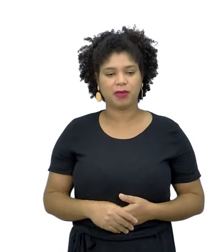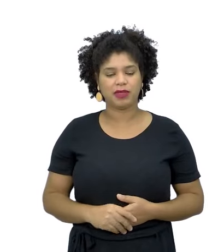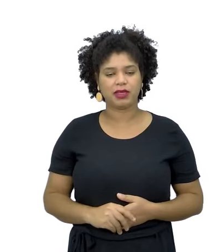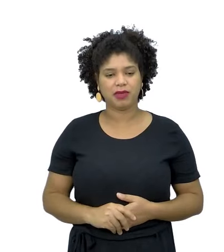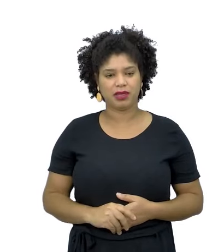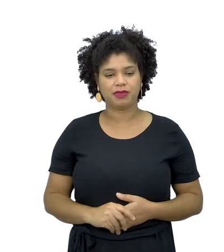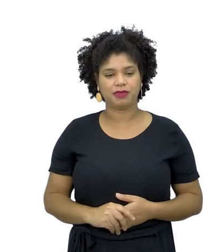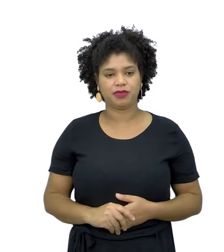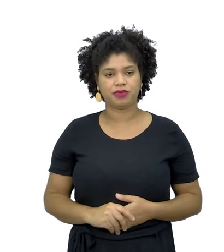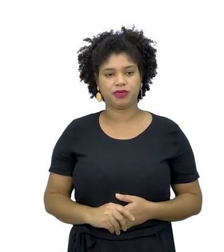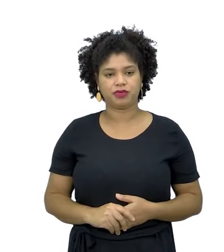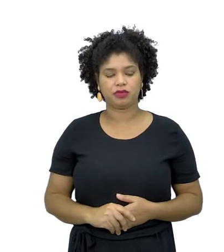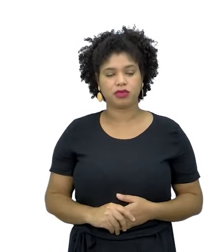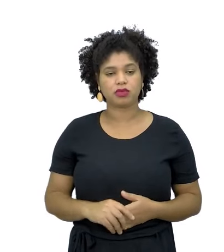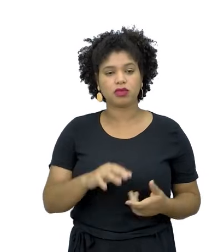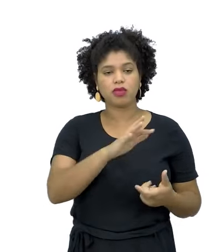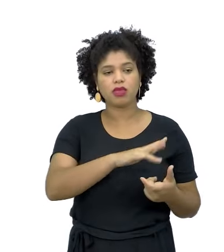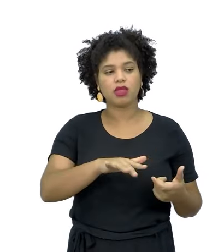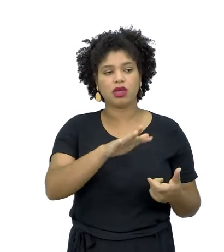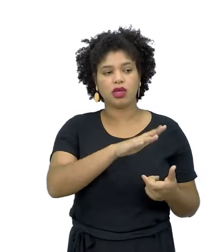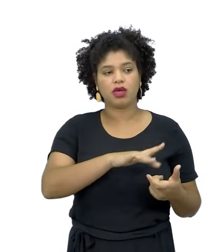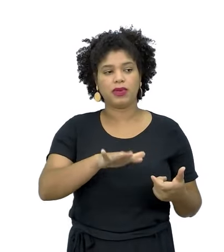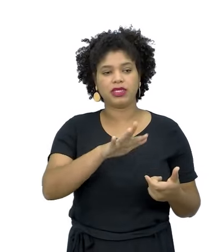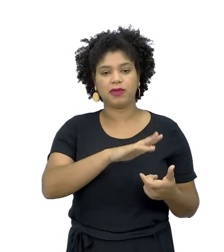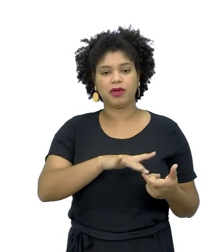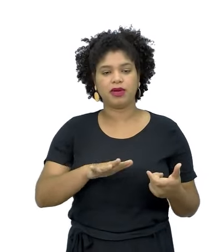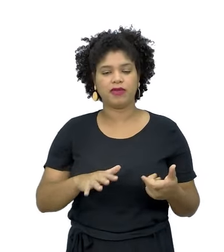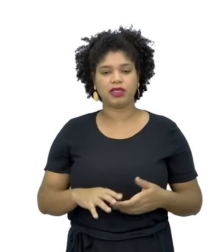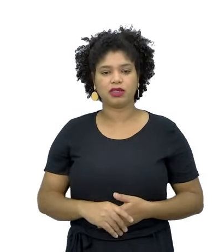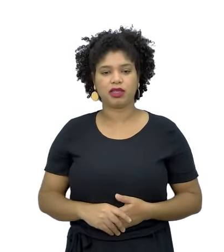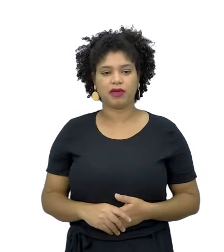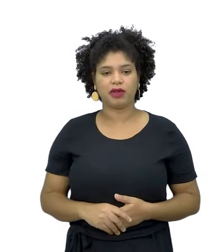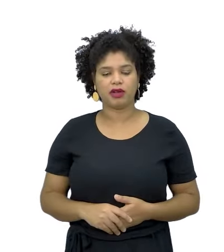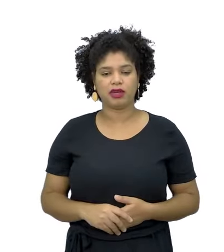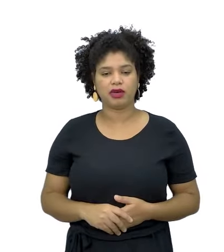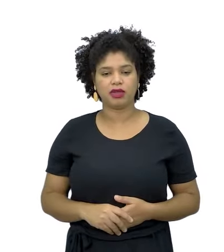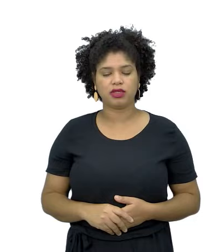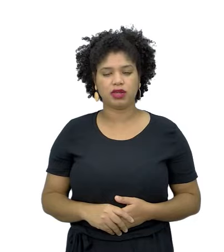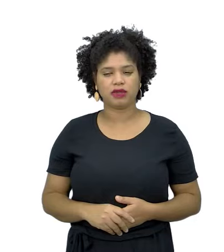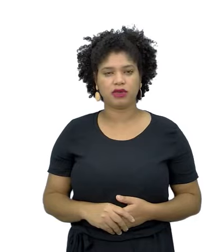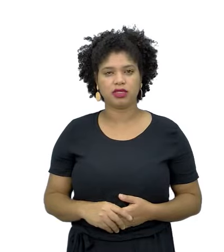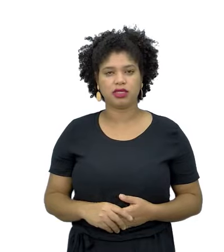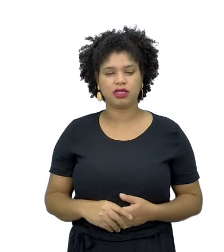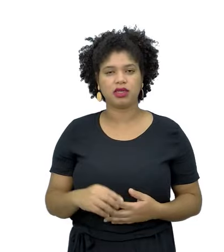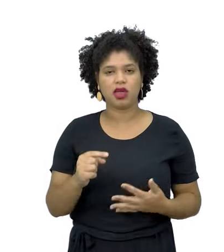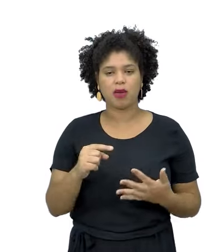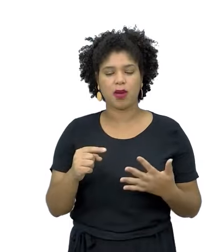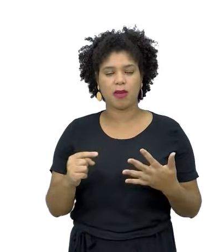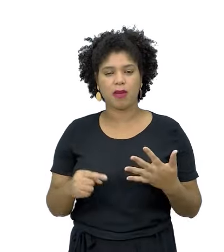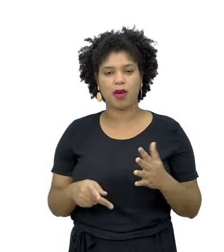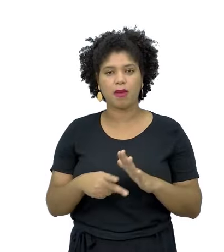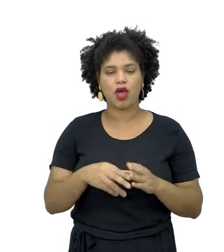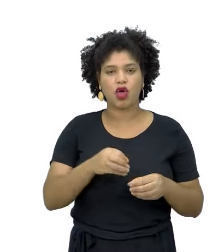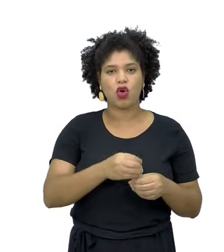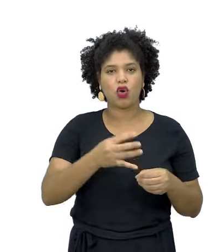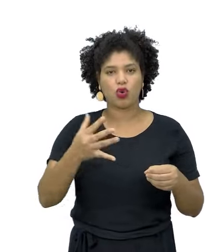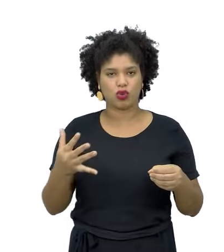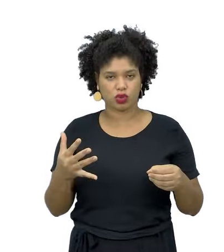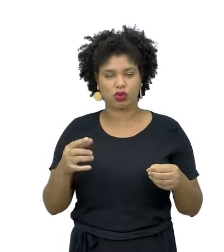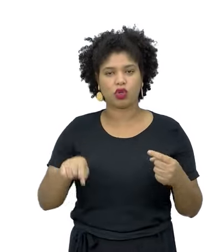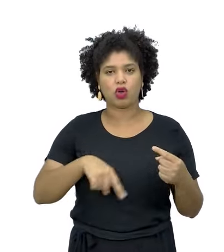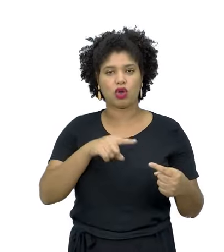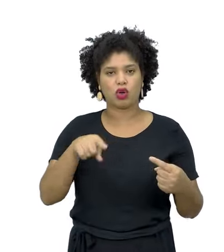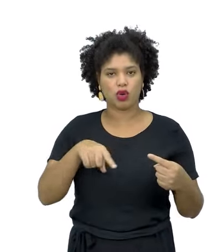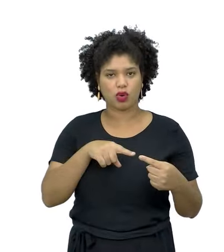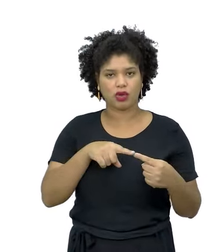Então, o iniciando... Pode voltar um pouquinho, por favor? O iniciando, ele fornece o panorama dos conteúdos e objetivos